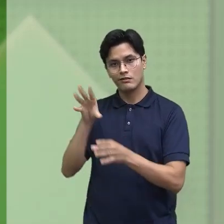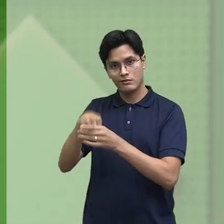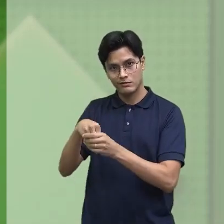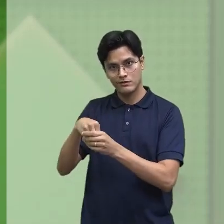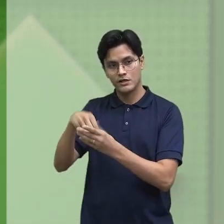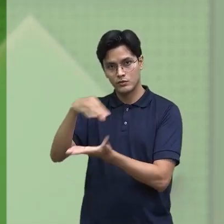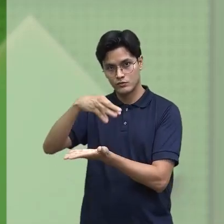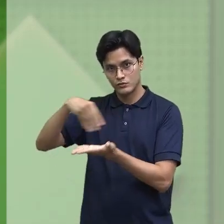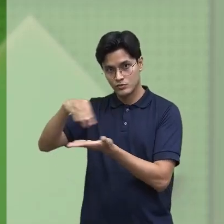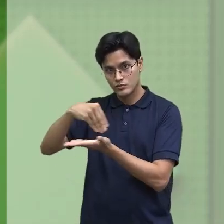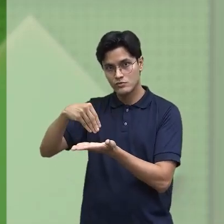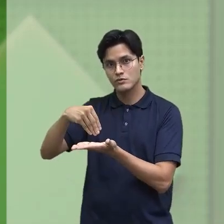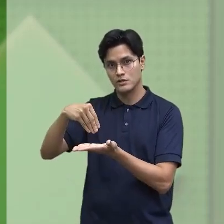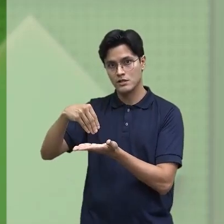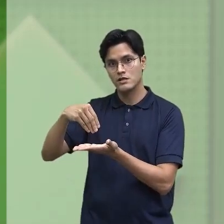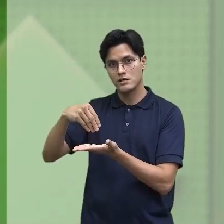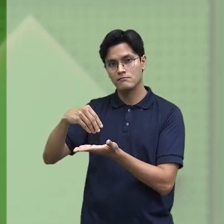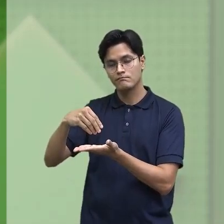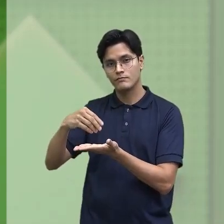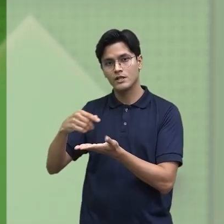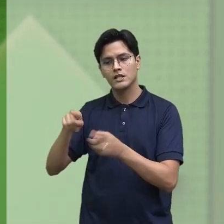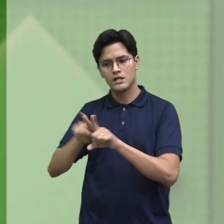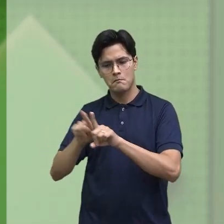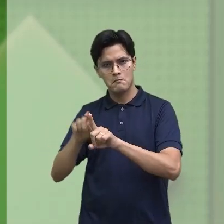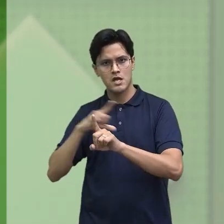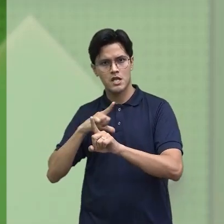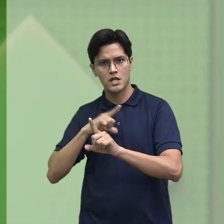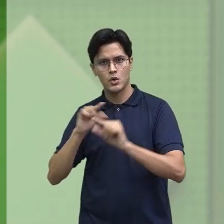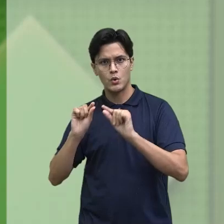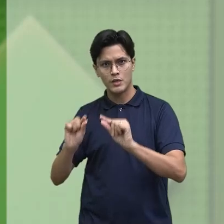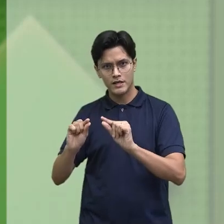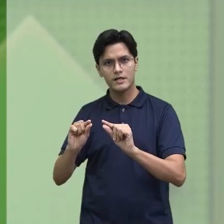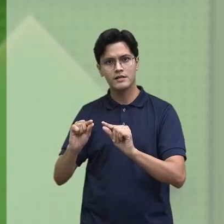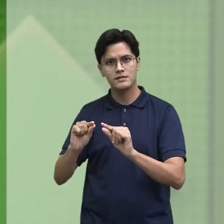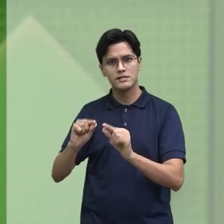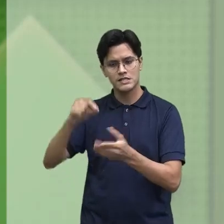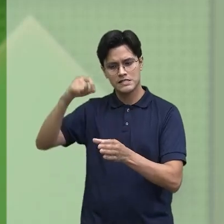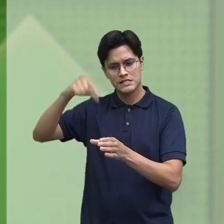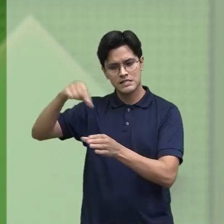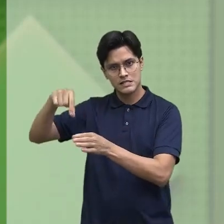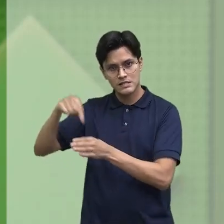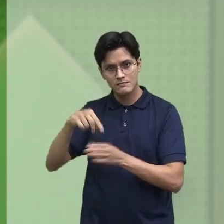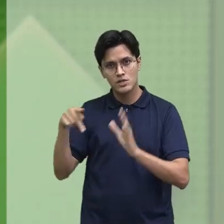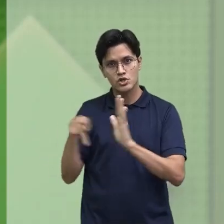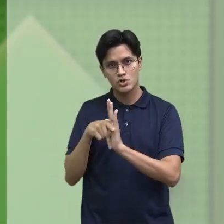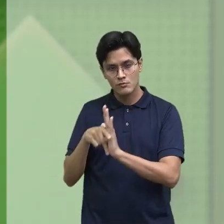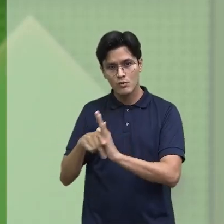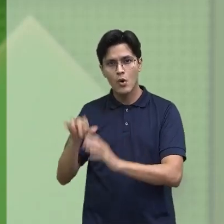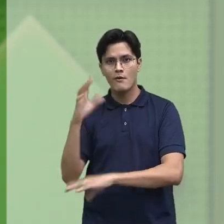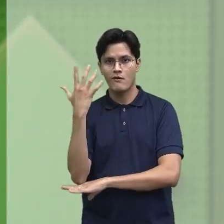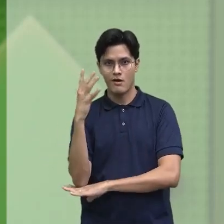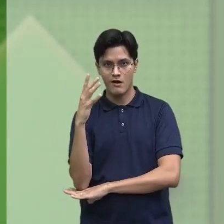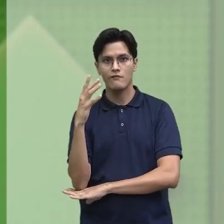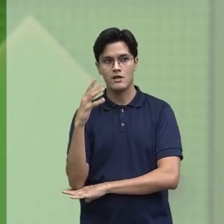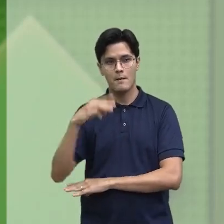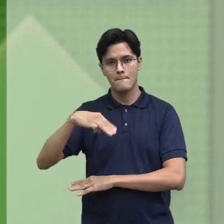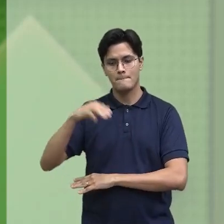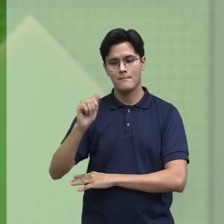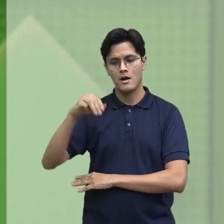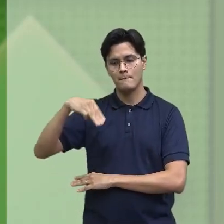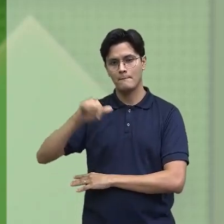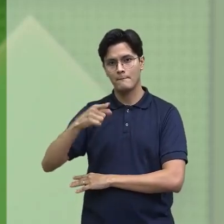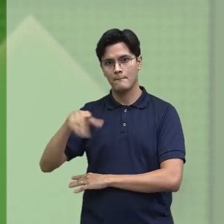pimenta do reino, havia grãos também de sementes de mamão, que não são, né, que não deveriam estar ali. E aí é como